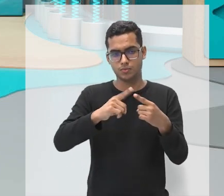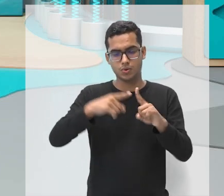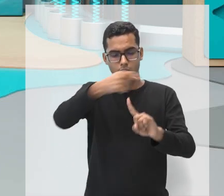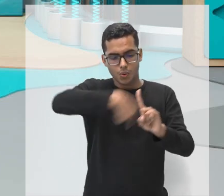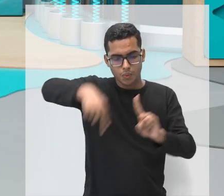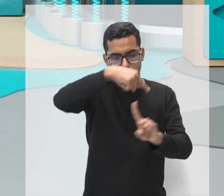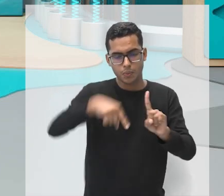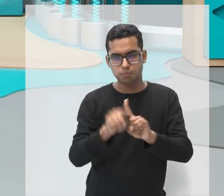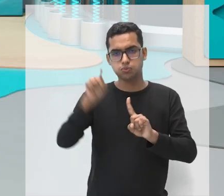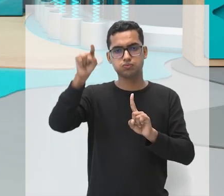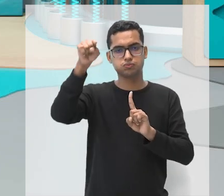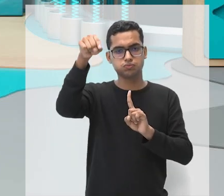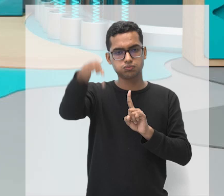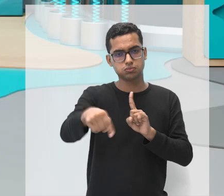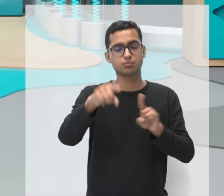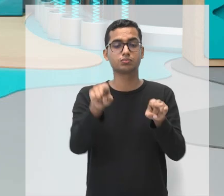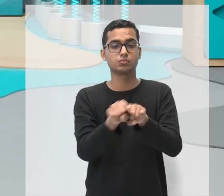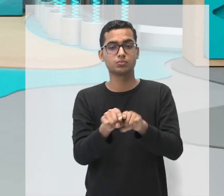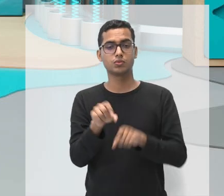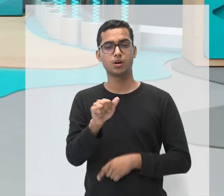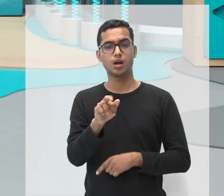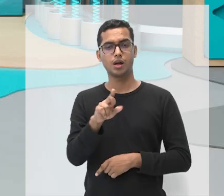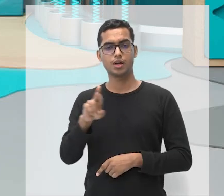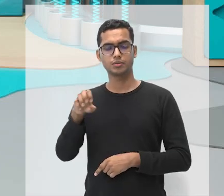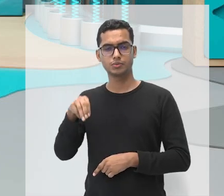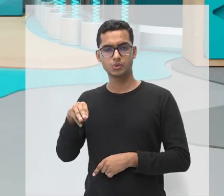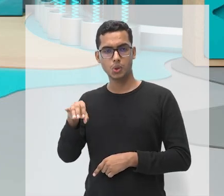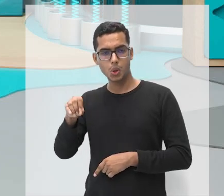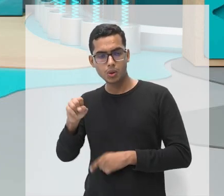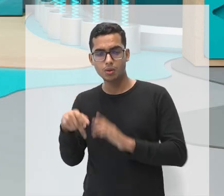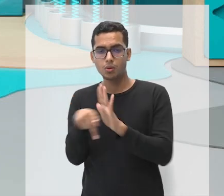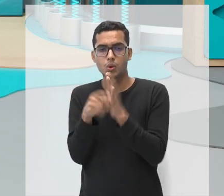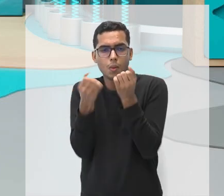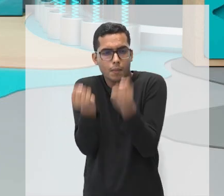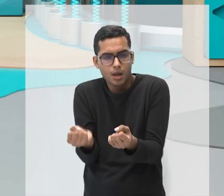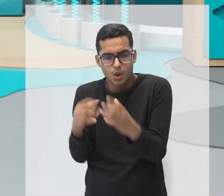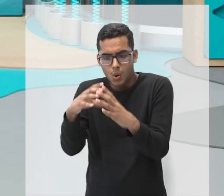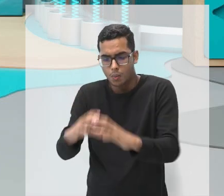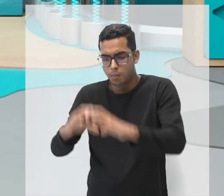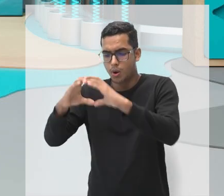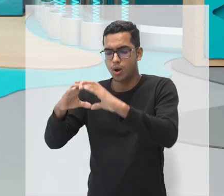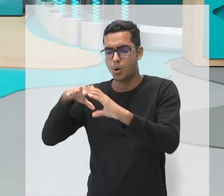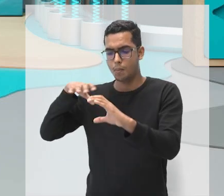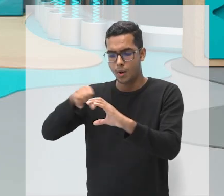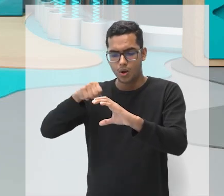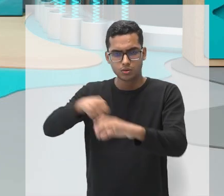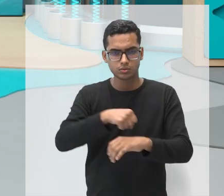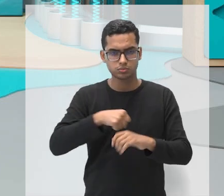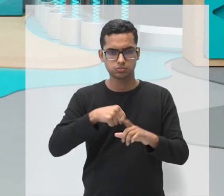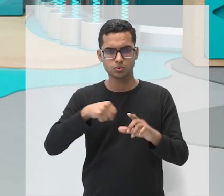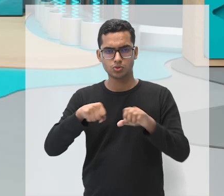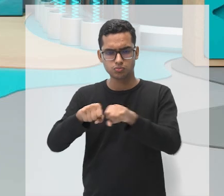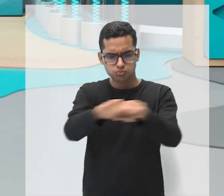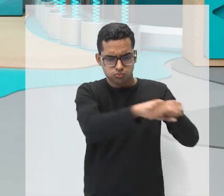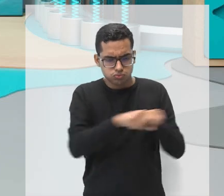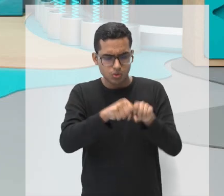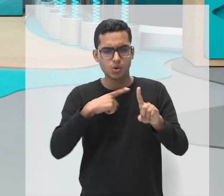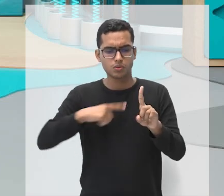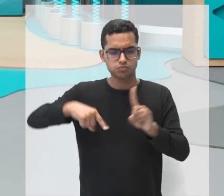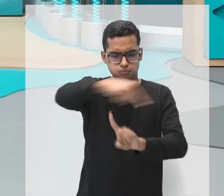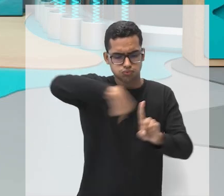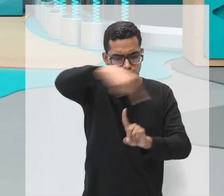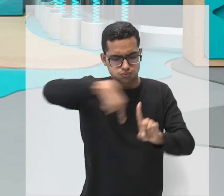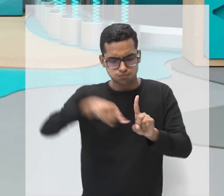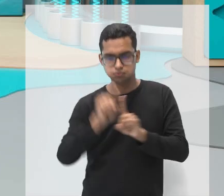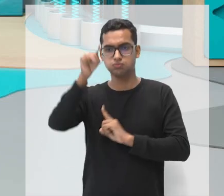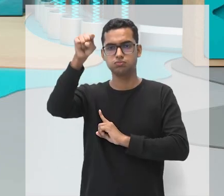Isso porque é a característica de como esses instrumentos são aí lançados ou arremessados. Perfeito? Essas provas